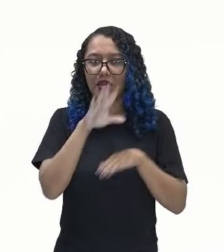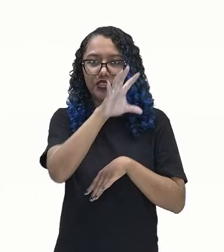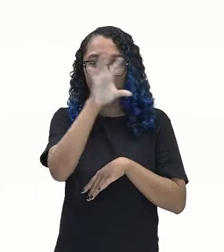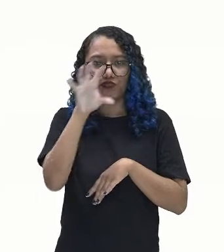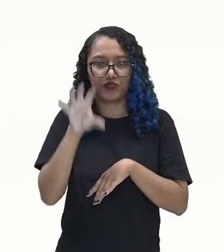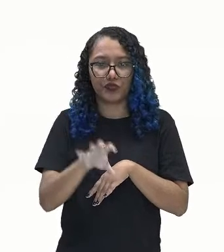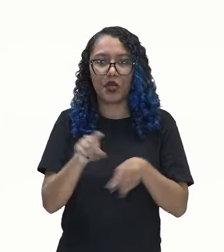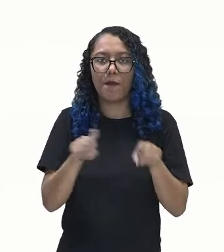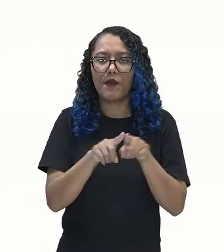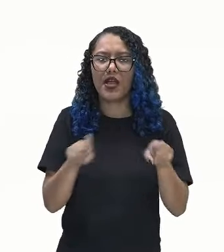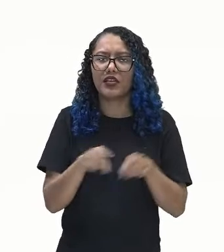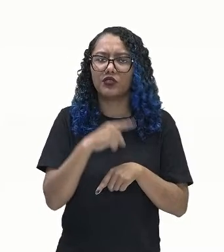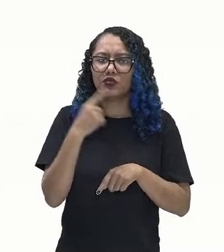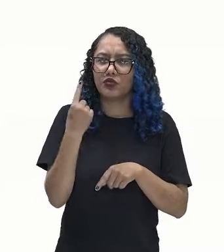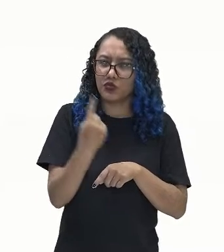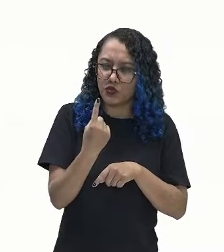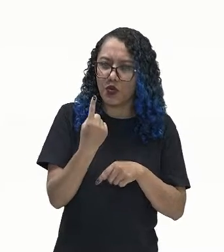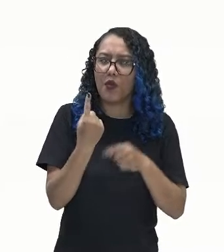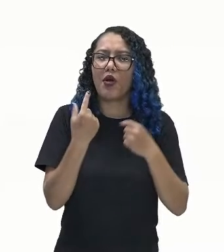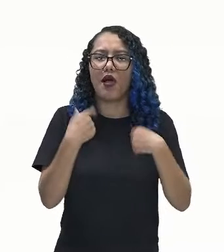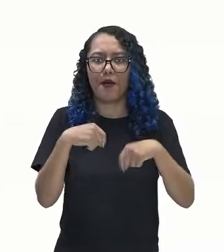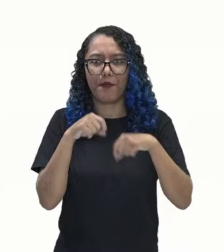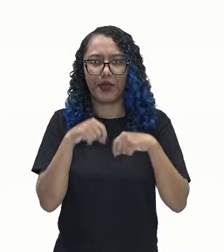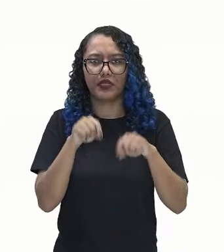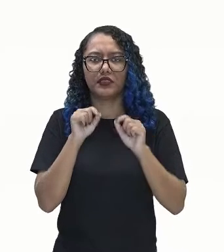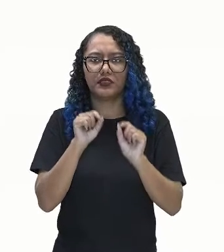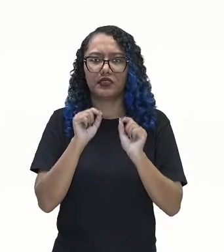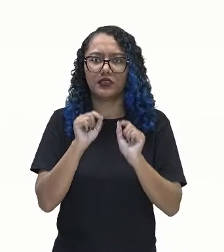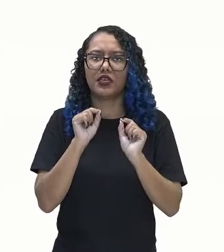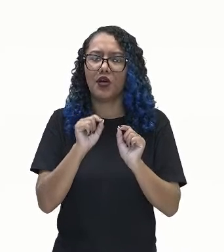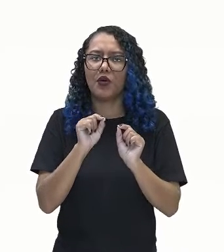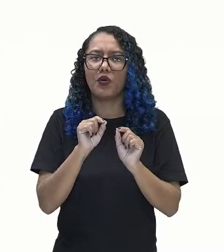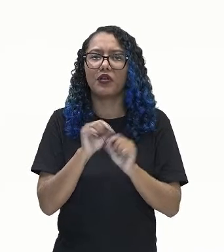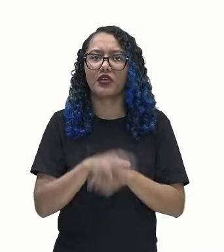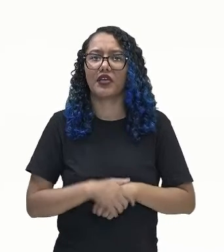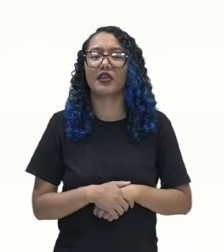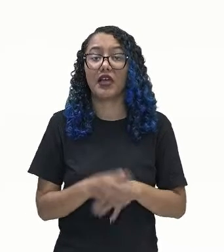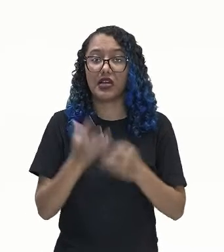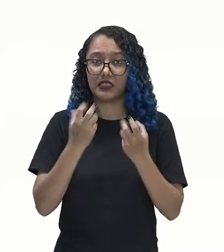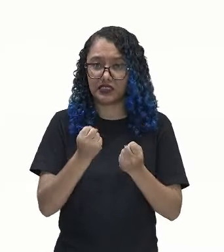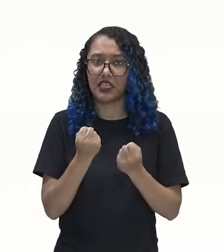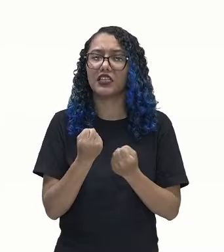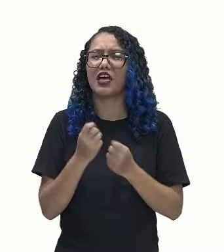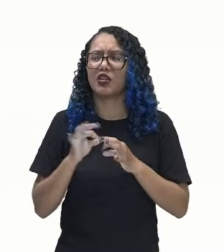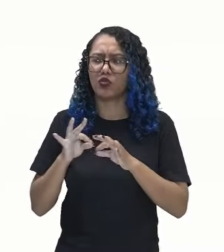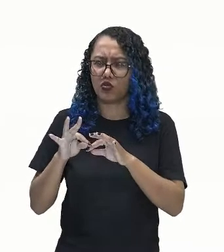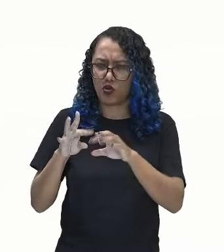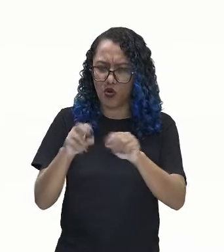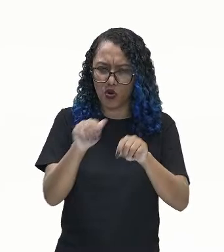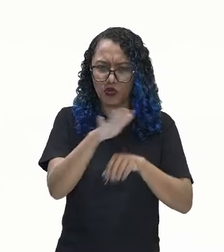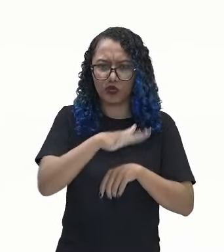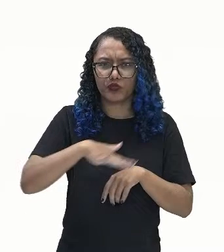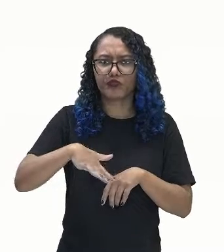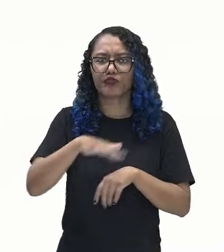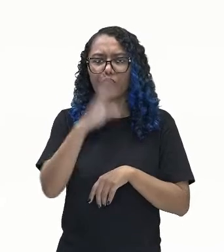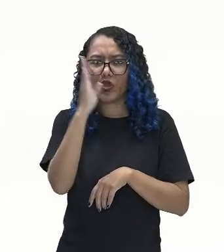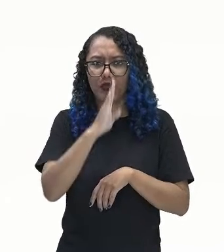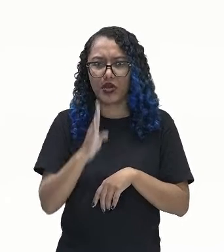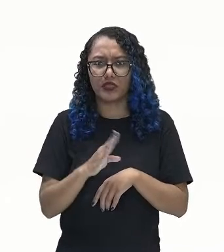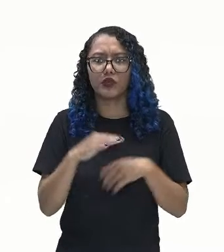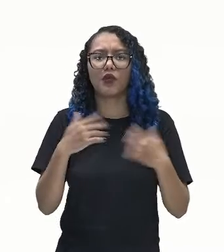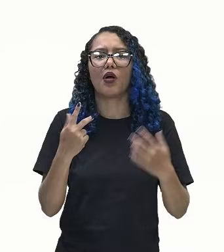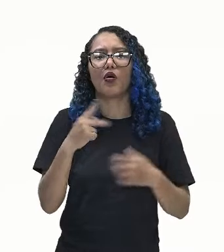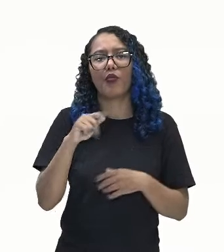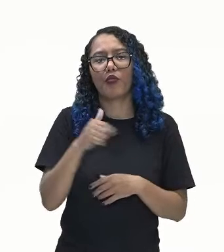delas deve ser levada em conta em todo o território nacional. Pão de pobre. E por